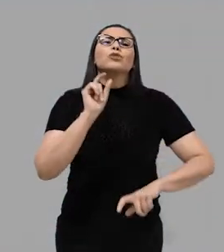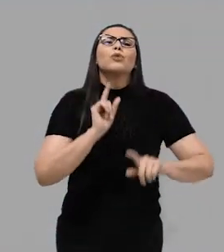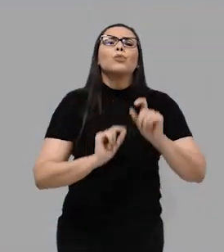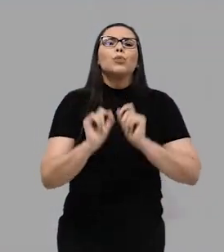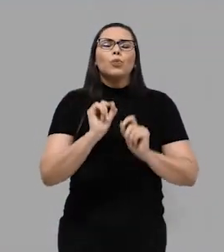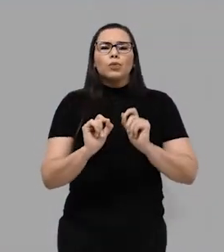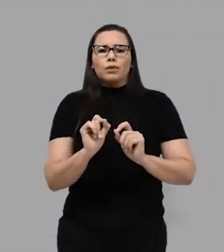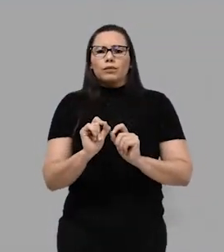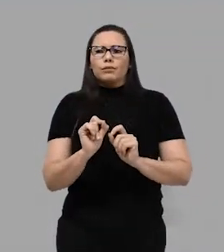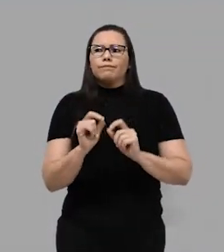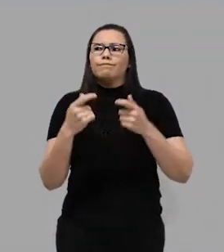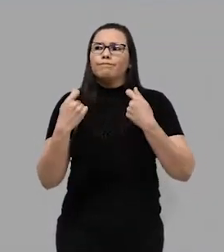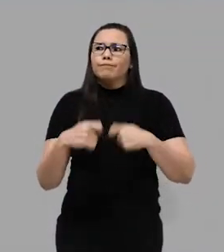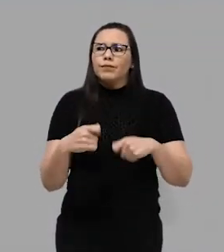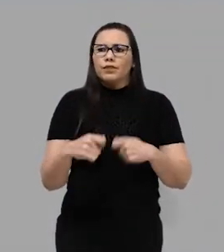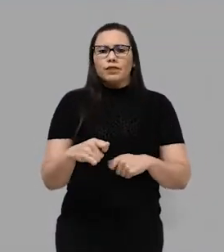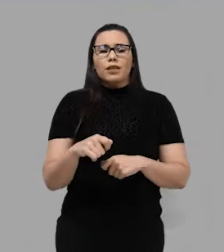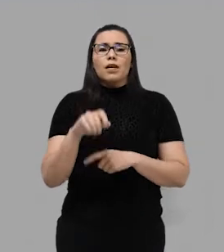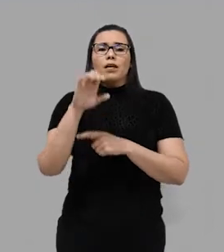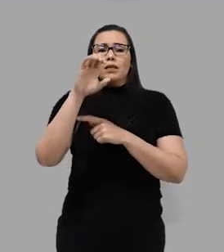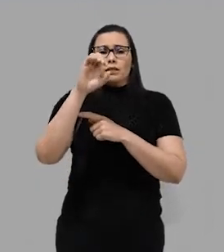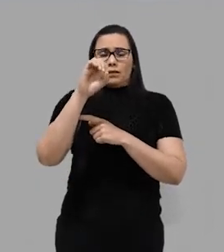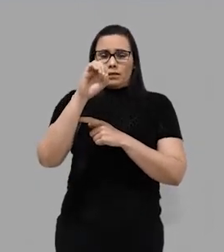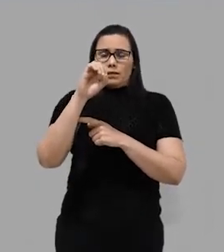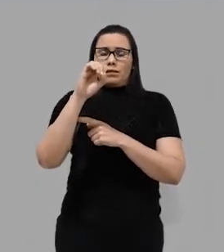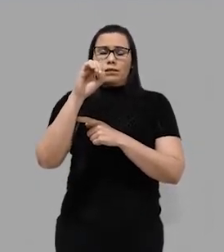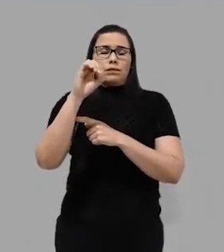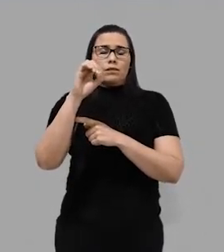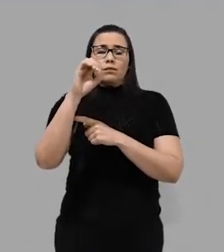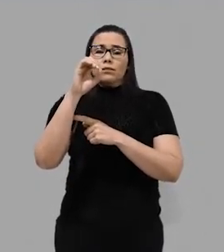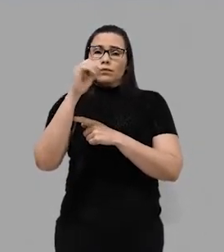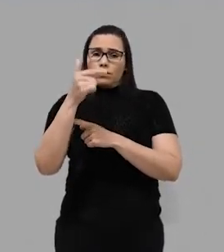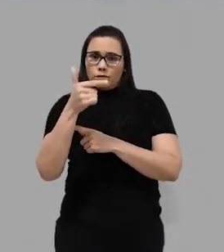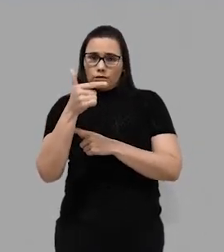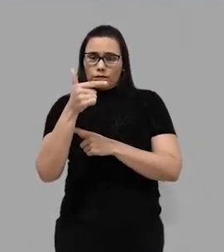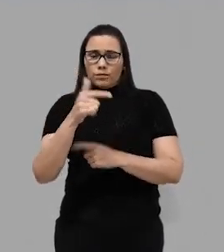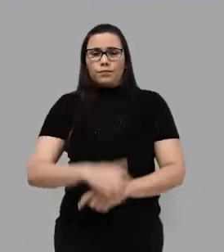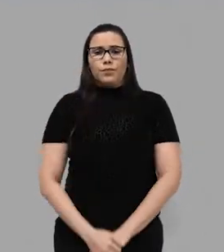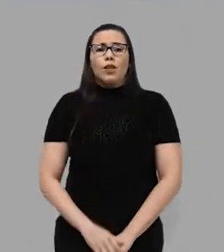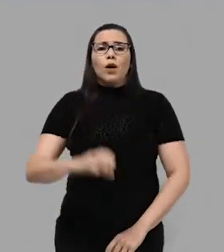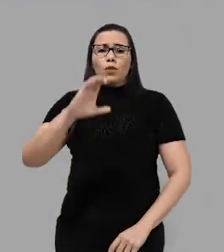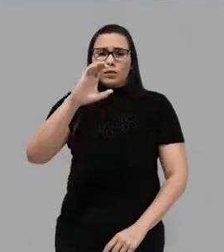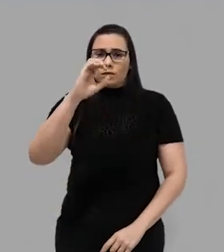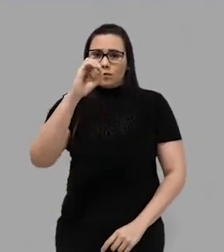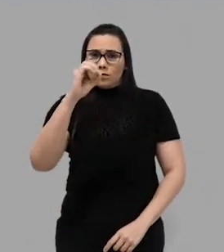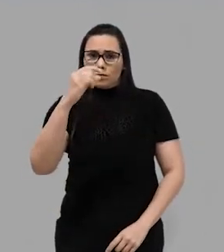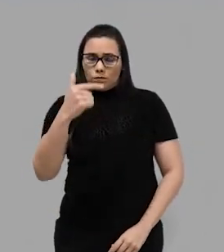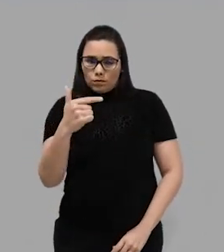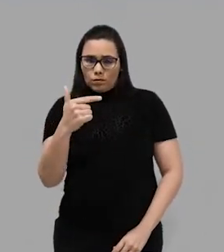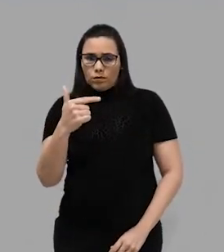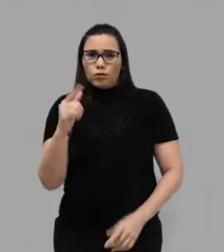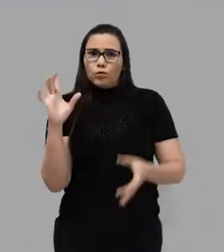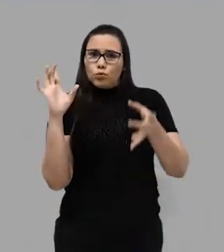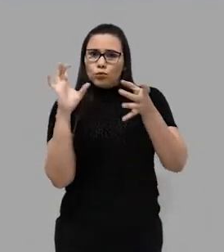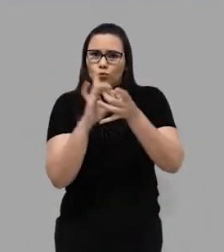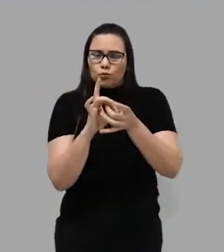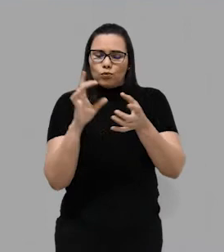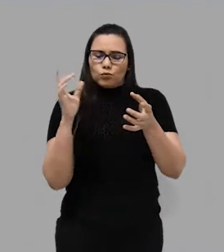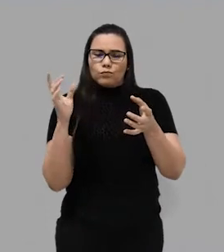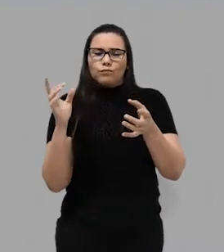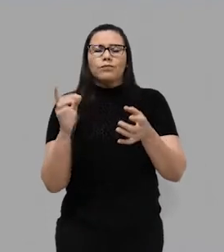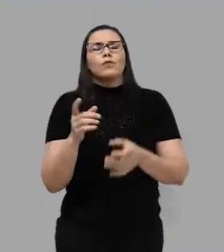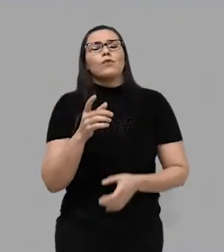orgânica, ela utiliza o gás carbônico, CO2. E esse CO2, juntamente com a água, né, a água ela vai